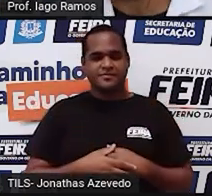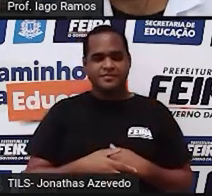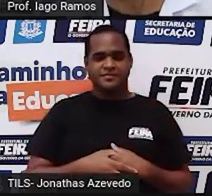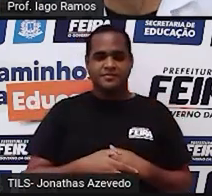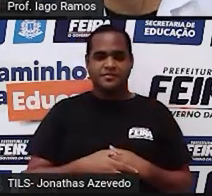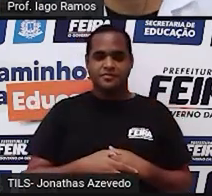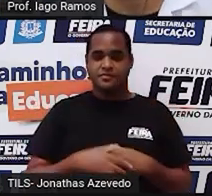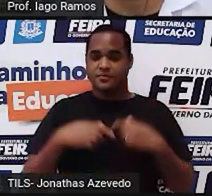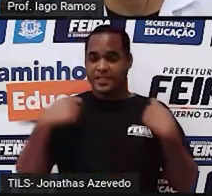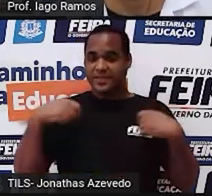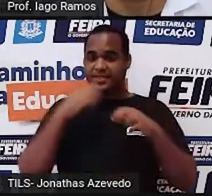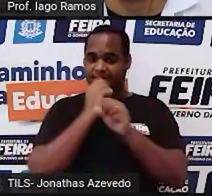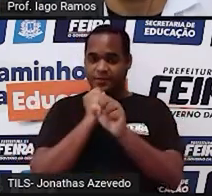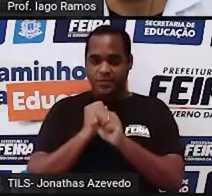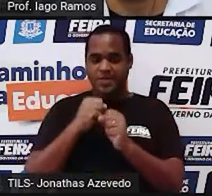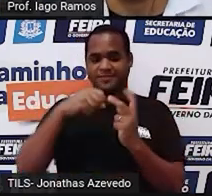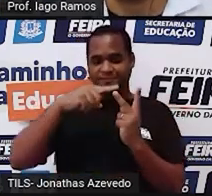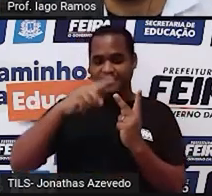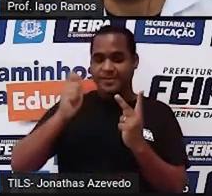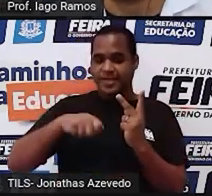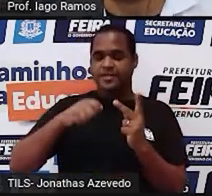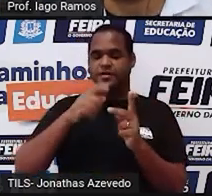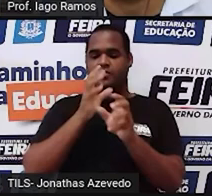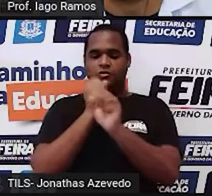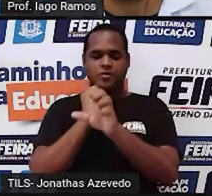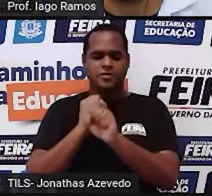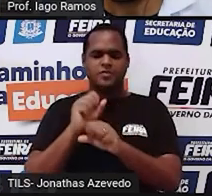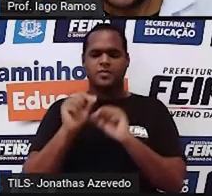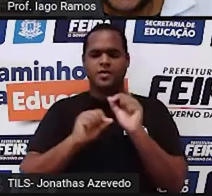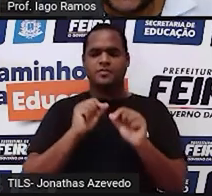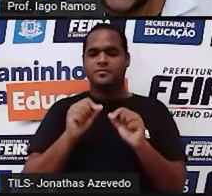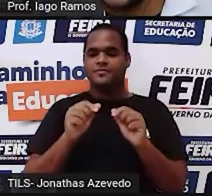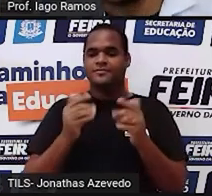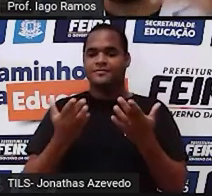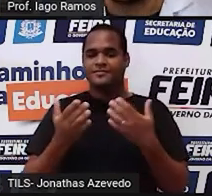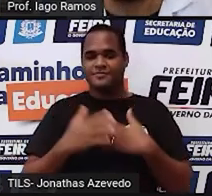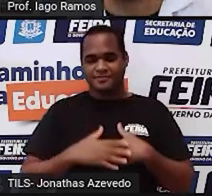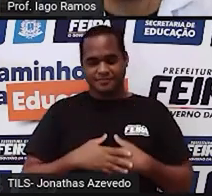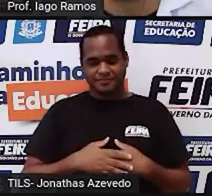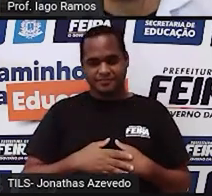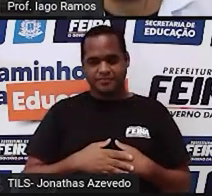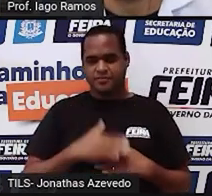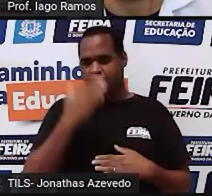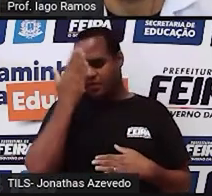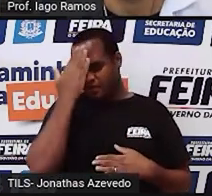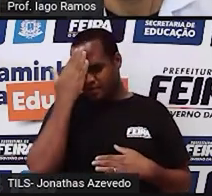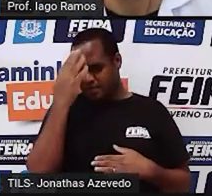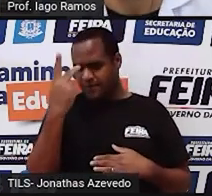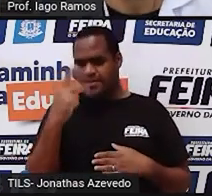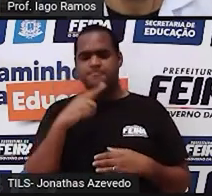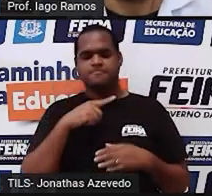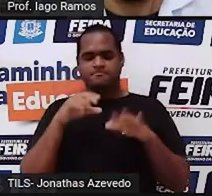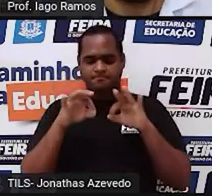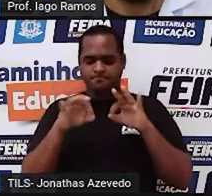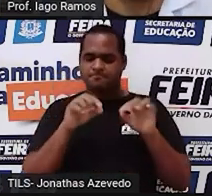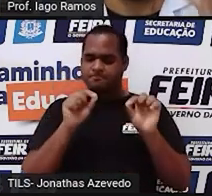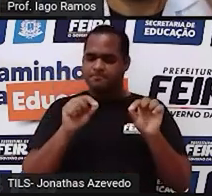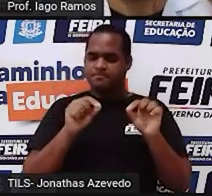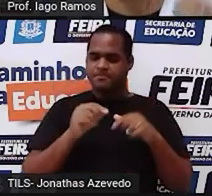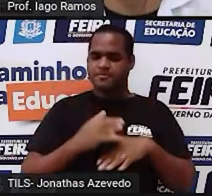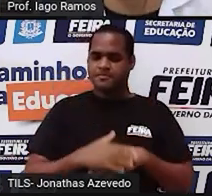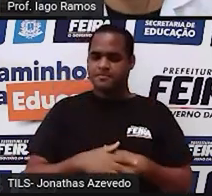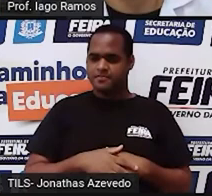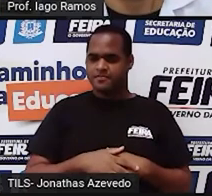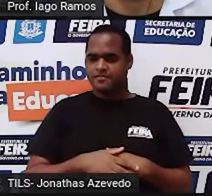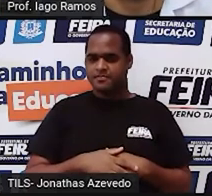e precisa calcular a raiz quadrada desses números É eu sei que você já tá por dentro Professor